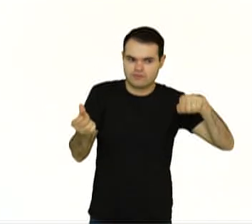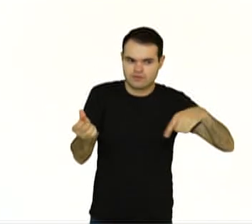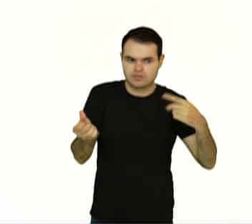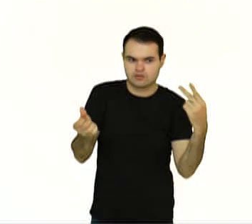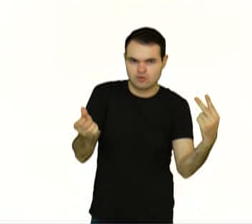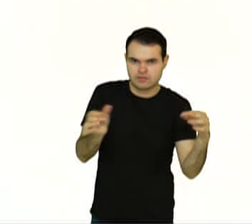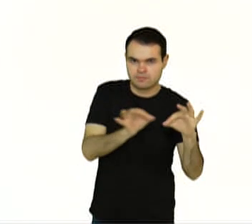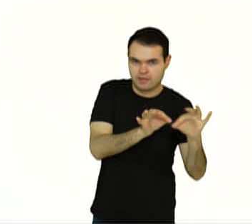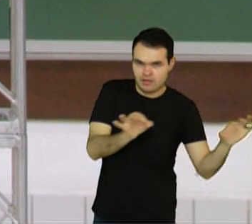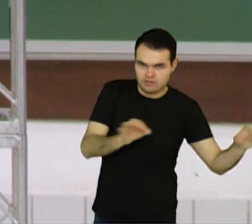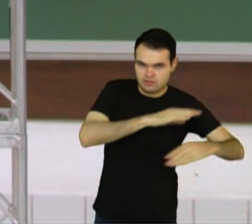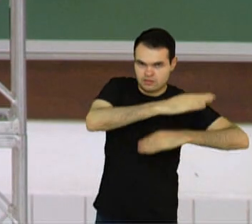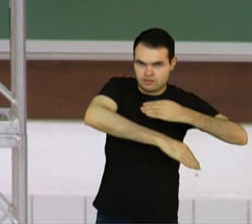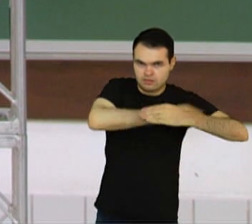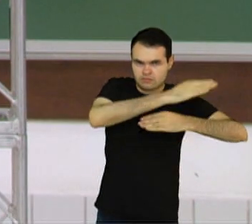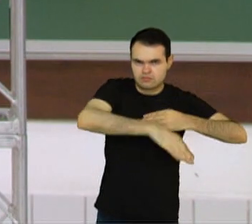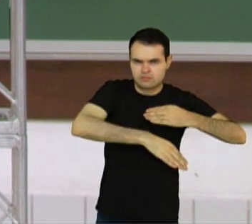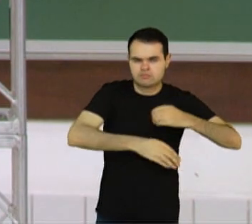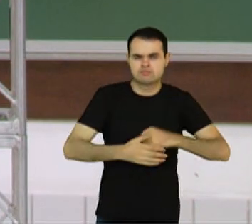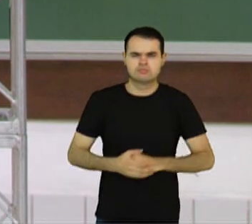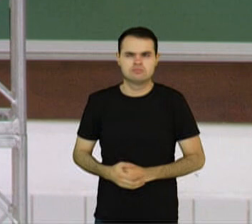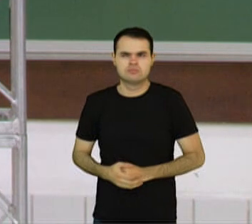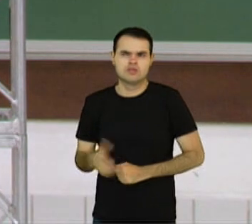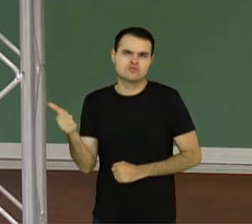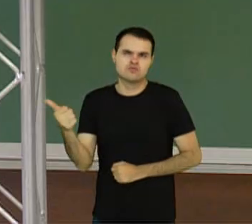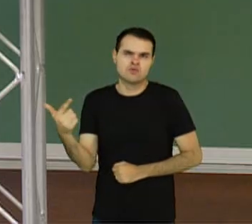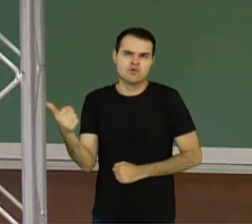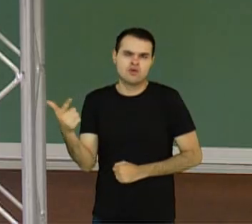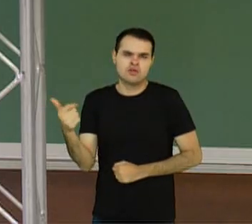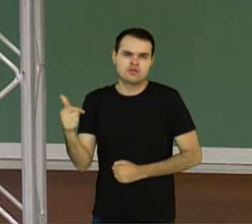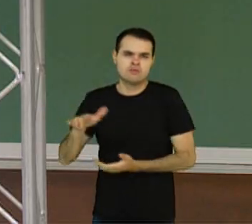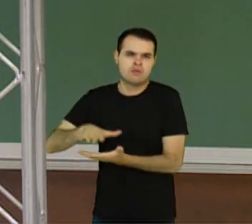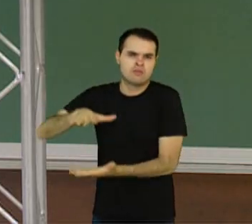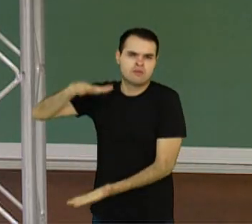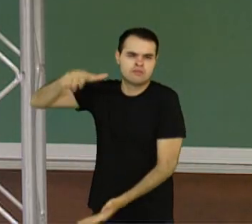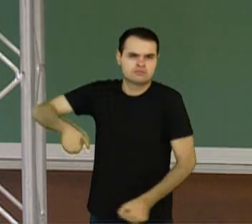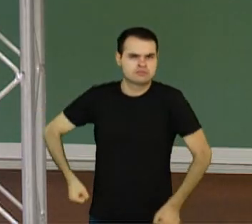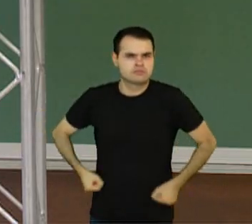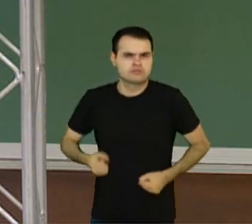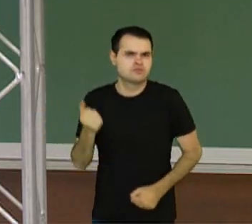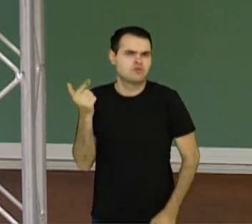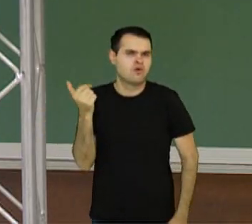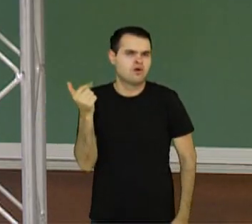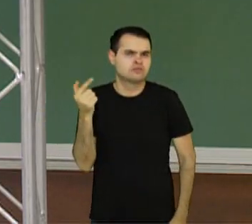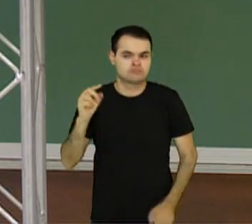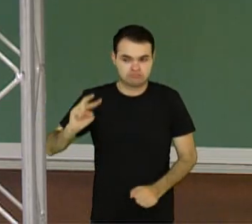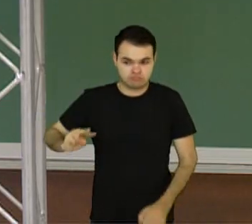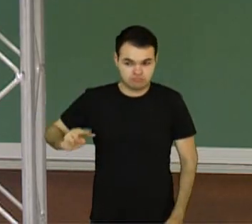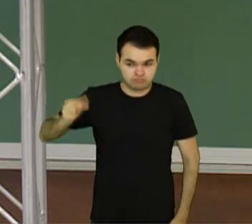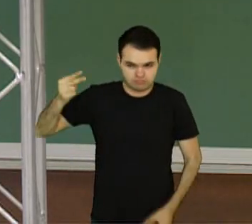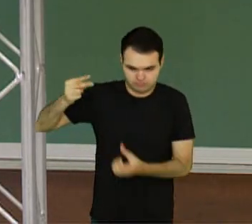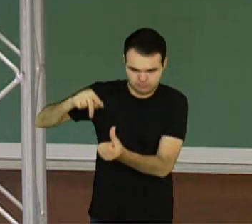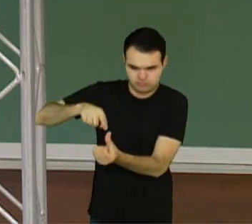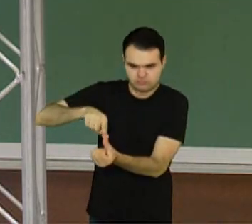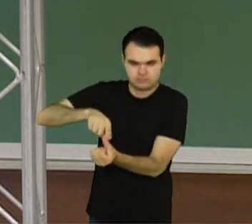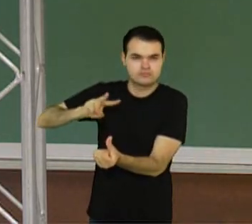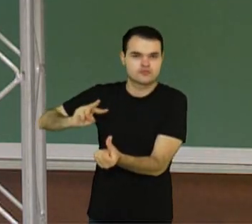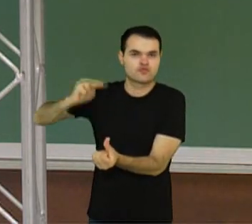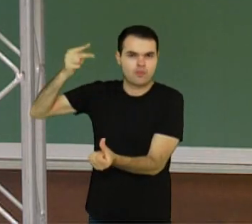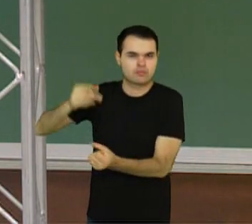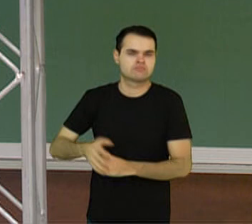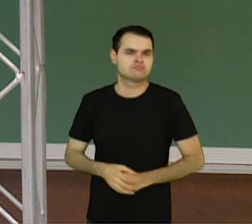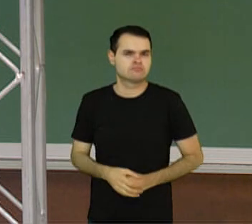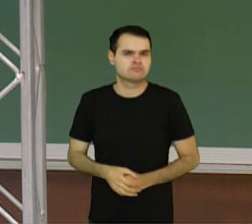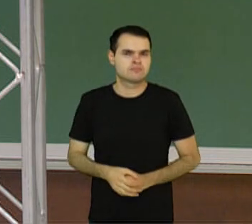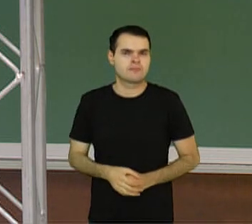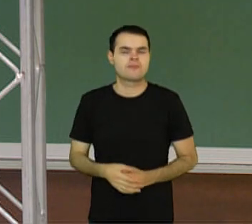metros de tecido. E para fabricar 12 bermudas, né? 12 é o dobro de 6. Então, a